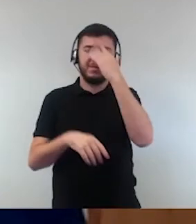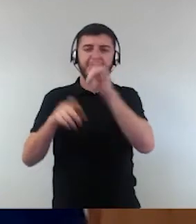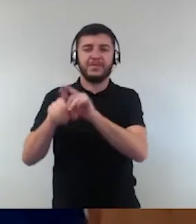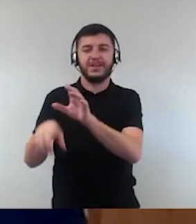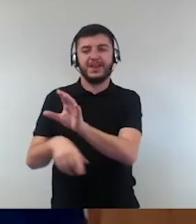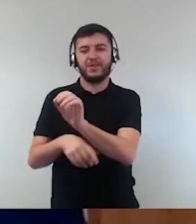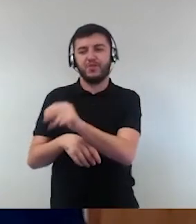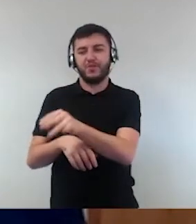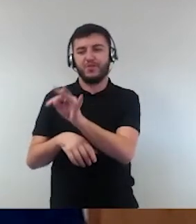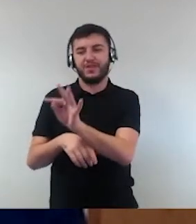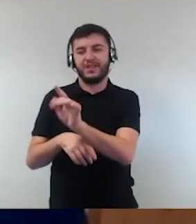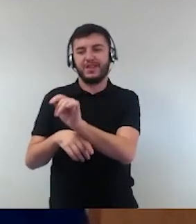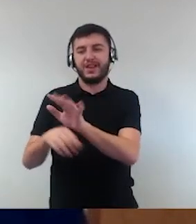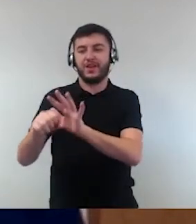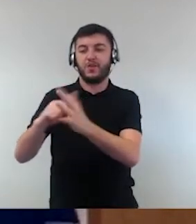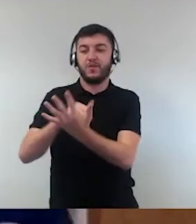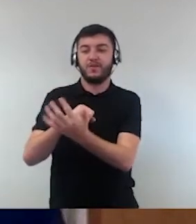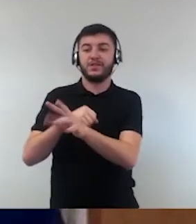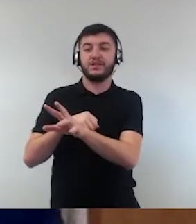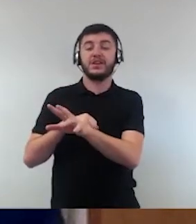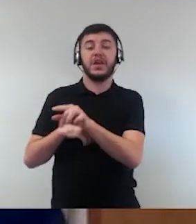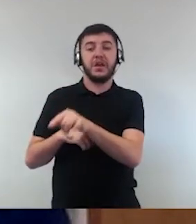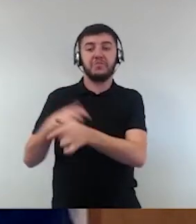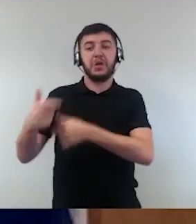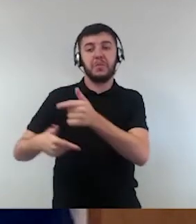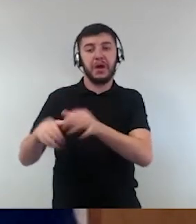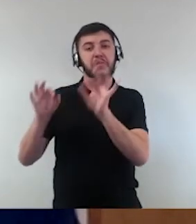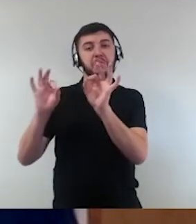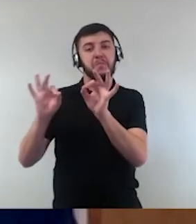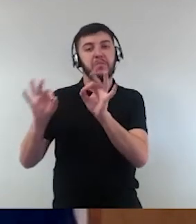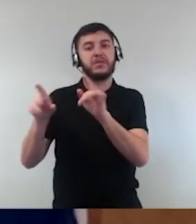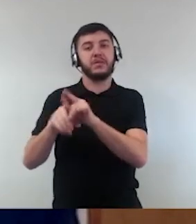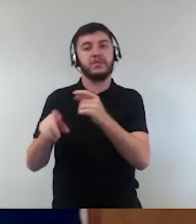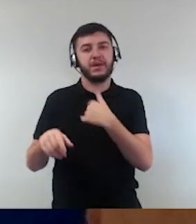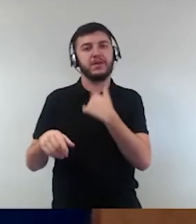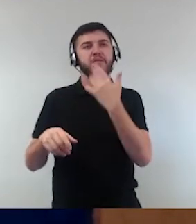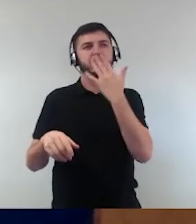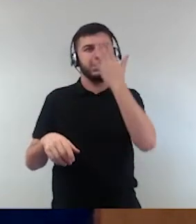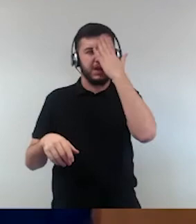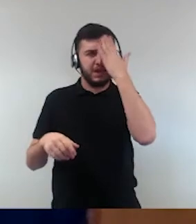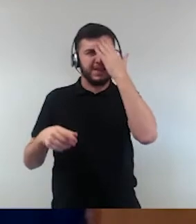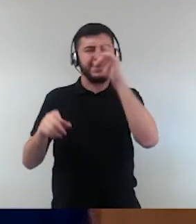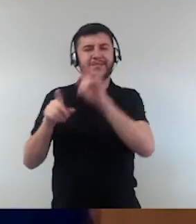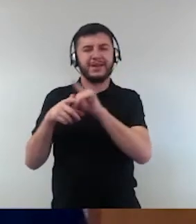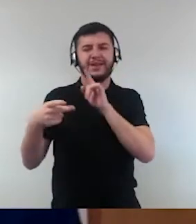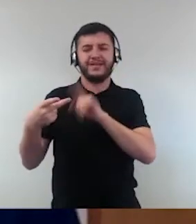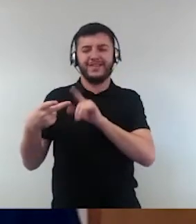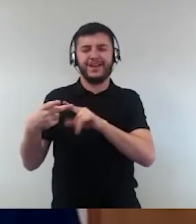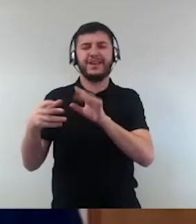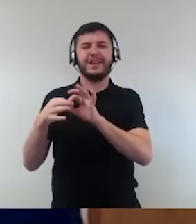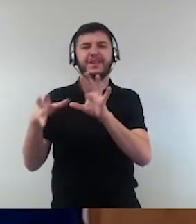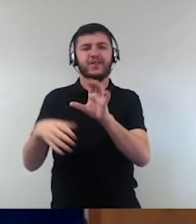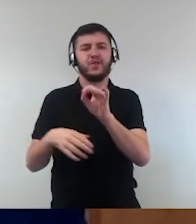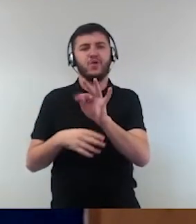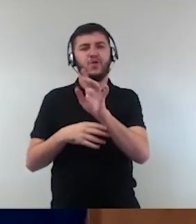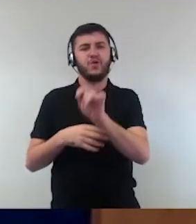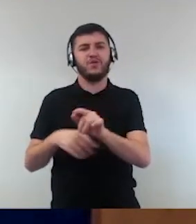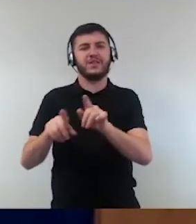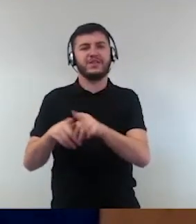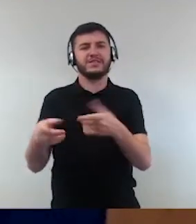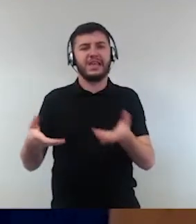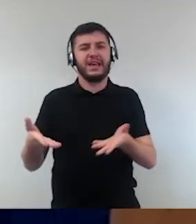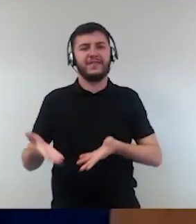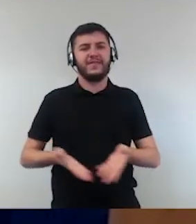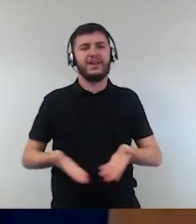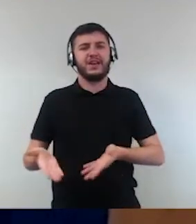importantes iniciativas nesse sentido. Pelo que eu soube, também houve a liberação de conta dos encargos de serviço do sistema. Eu acho que isso deve,